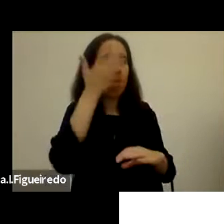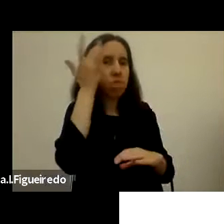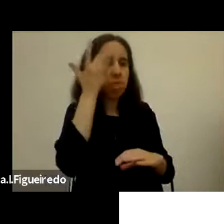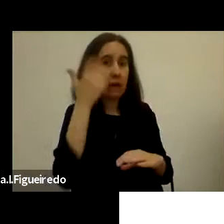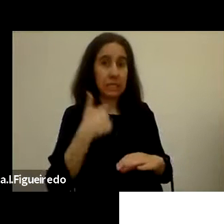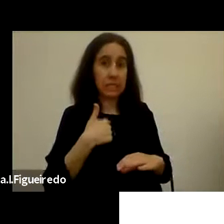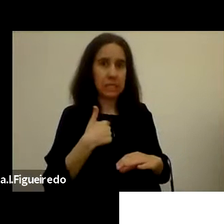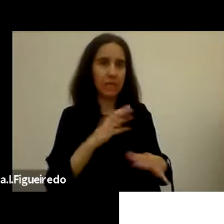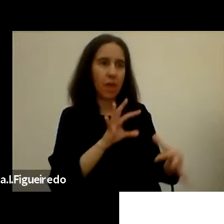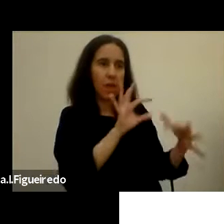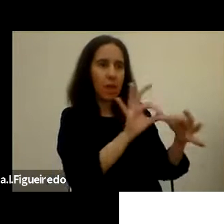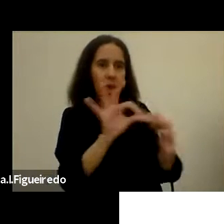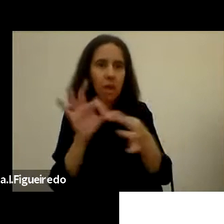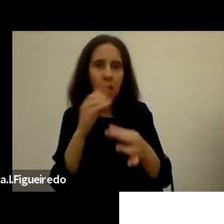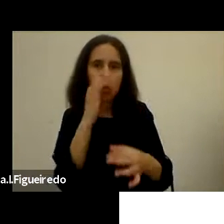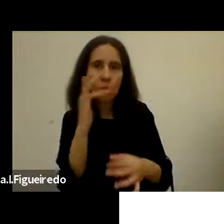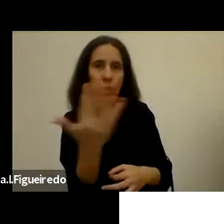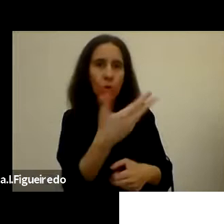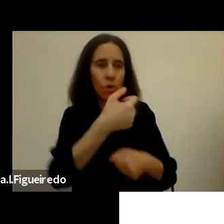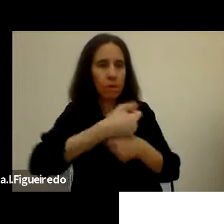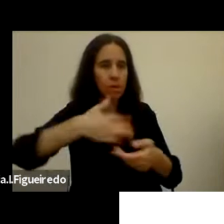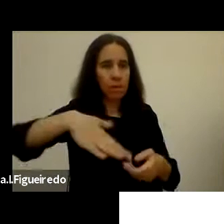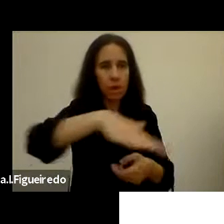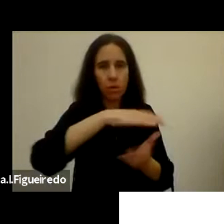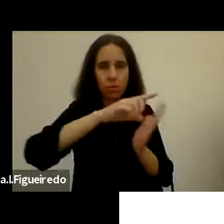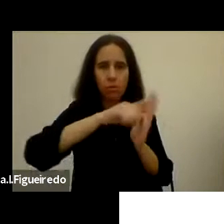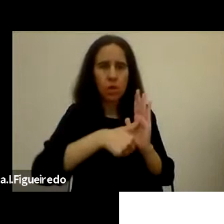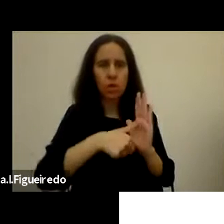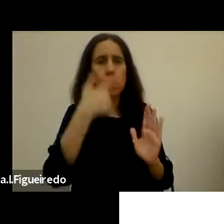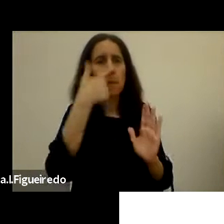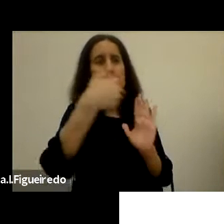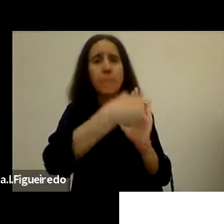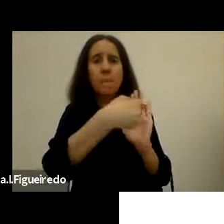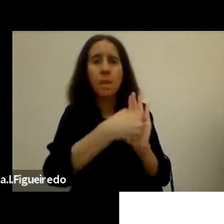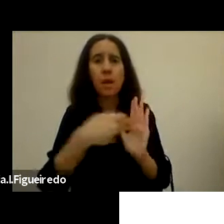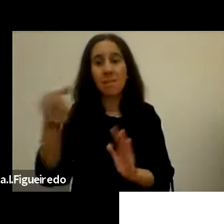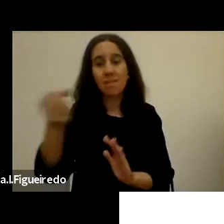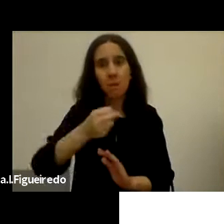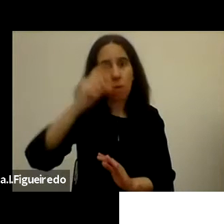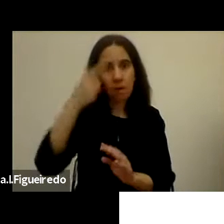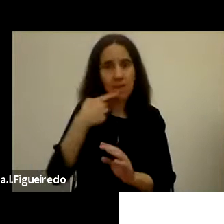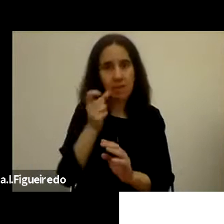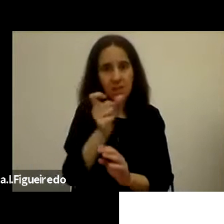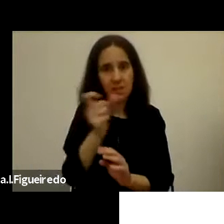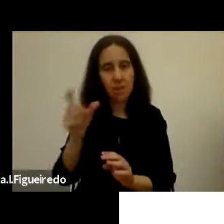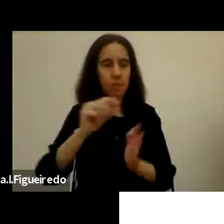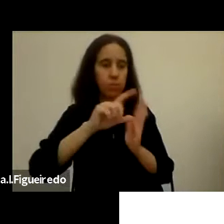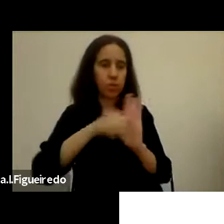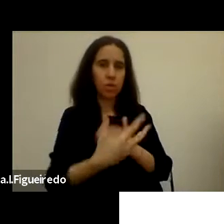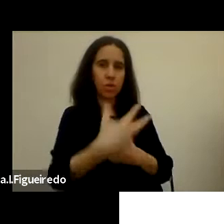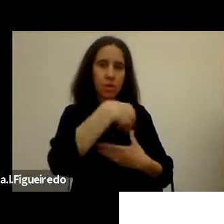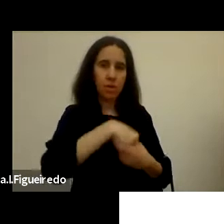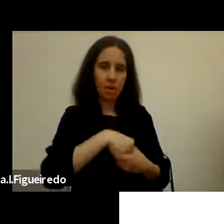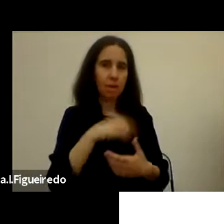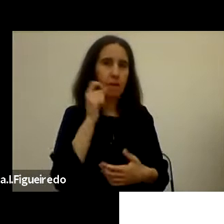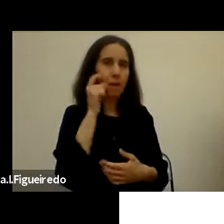vai ligar todas as pessoas que estão a trabalhar no projeto, aqueles que são o cliente, os stakeholders, aqueles que são impactados pelo projeto por